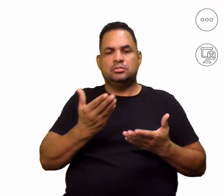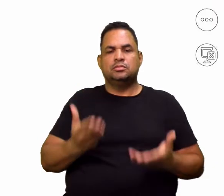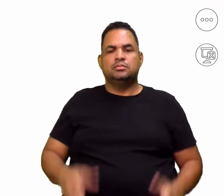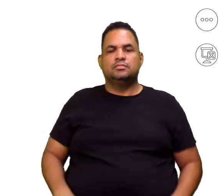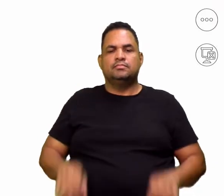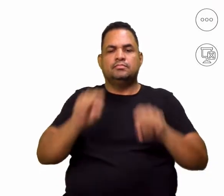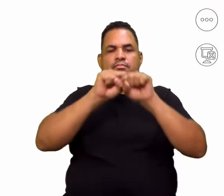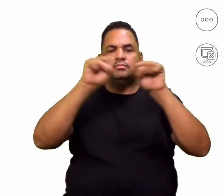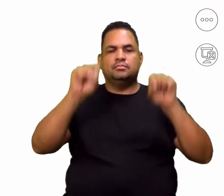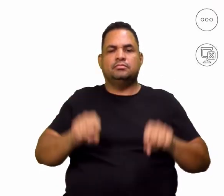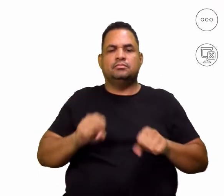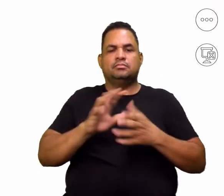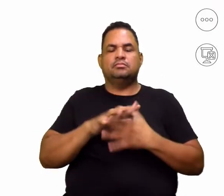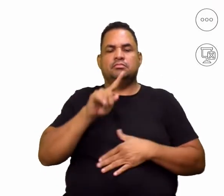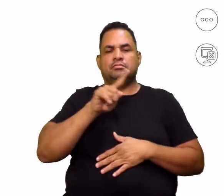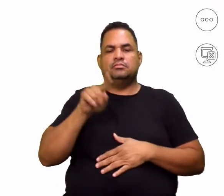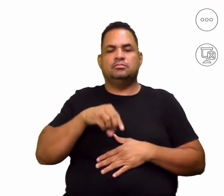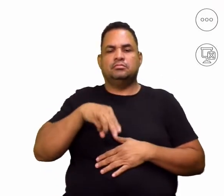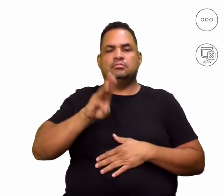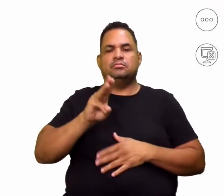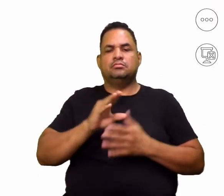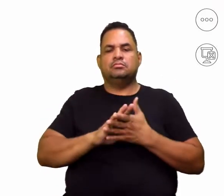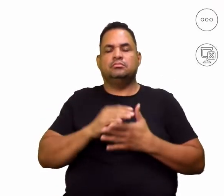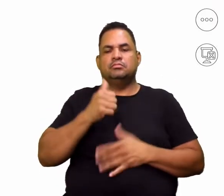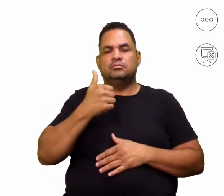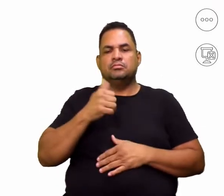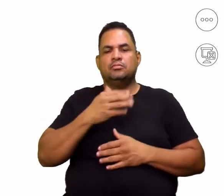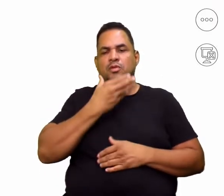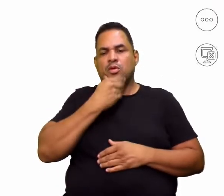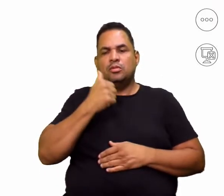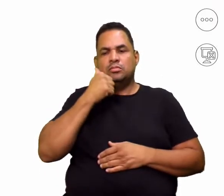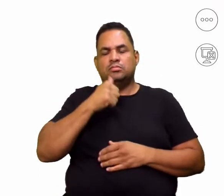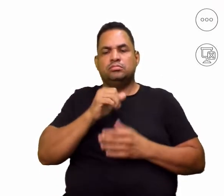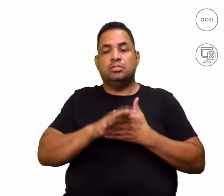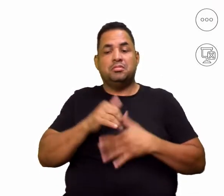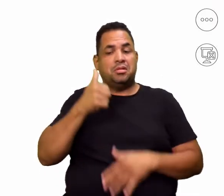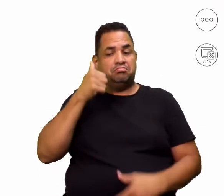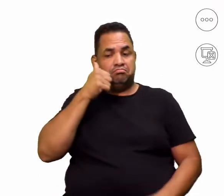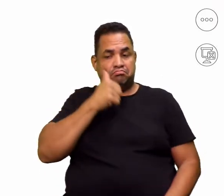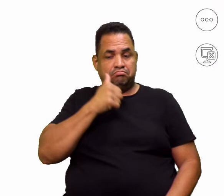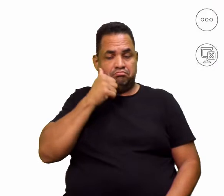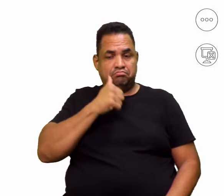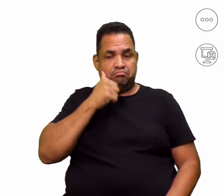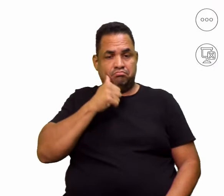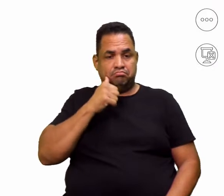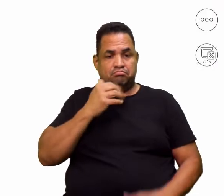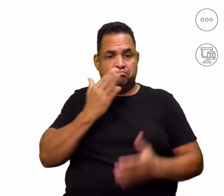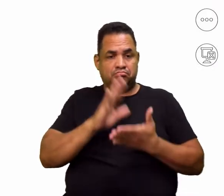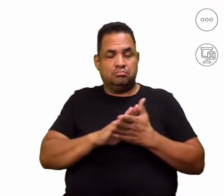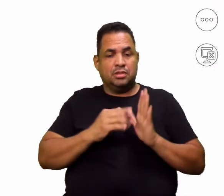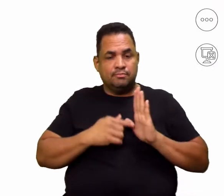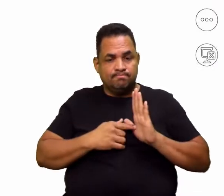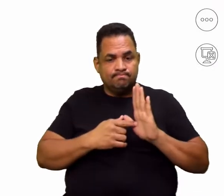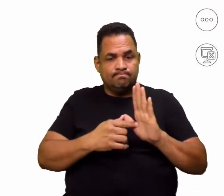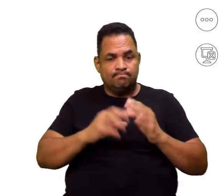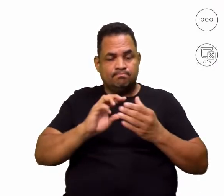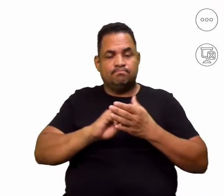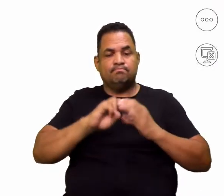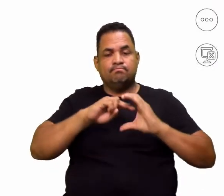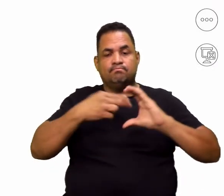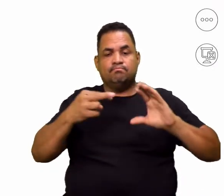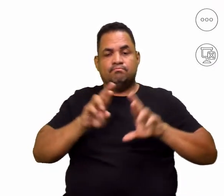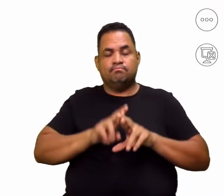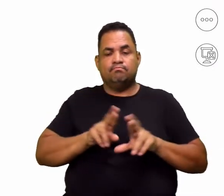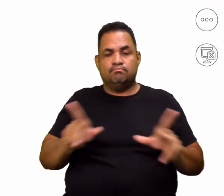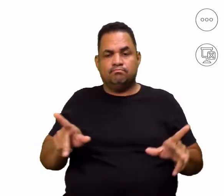sistema ZW, o sexo heterogamético é da fêmea. A fêmea que vai ter os cromossomos